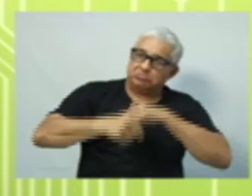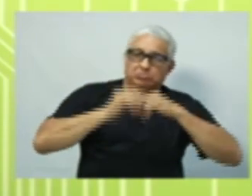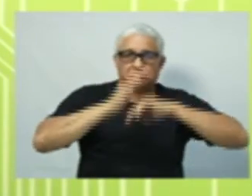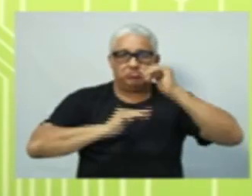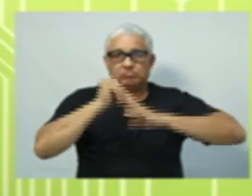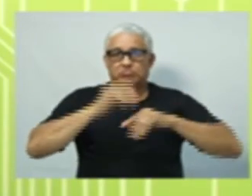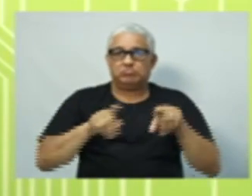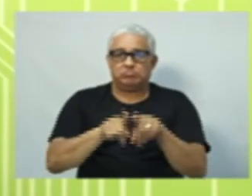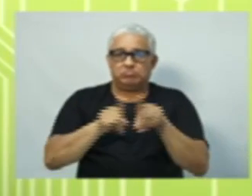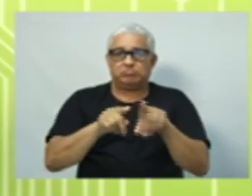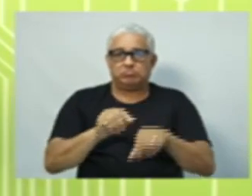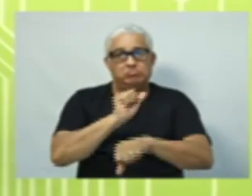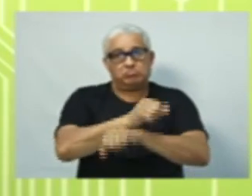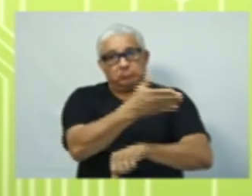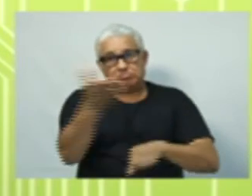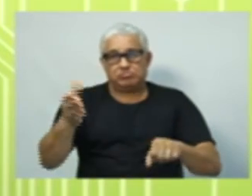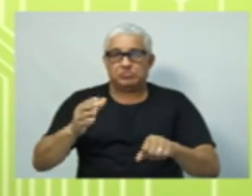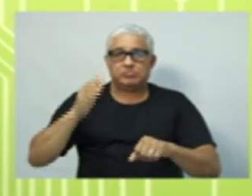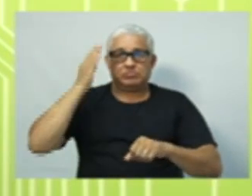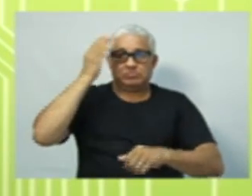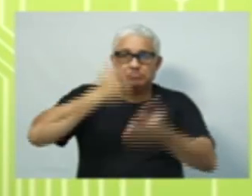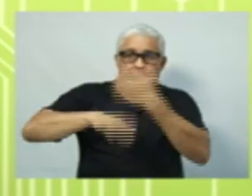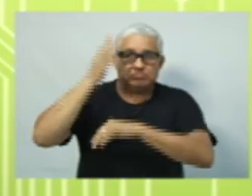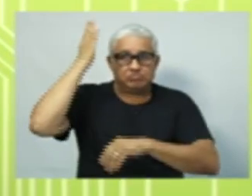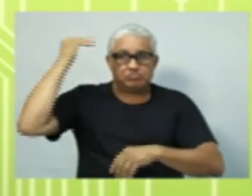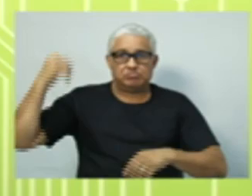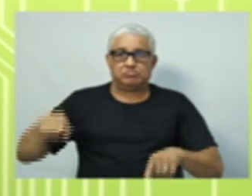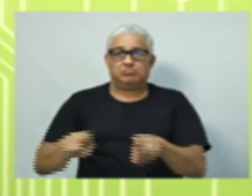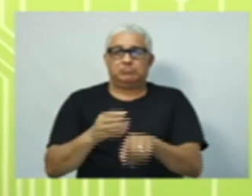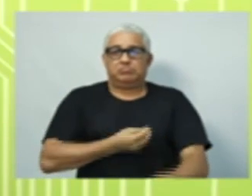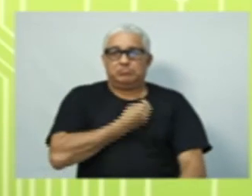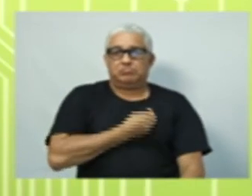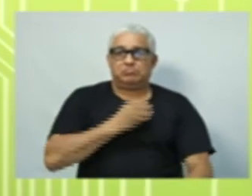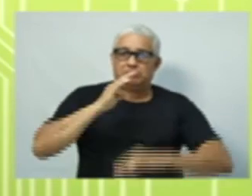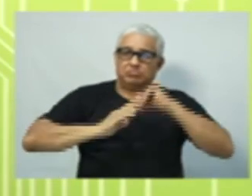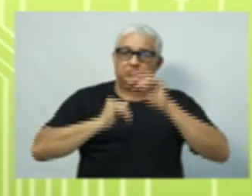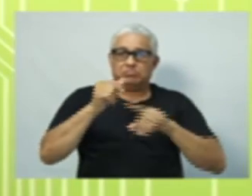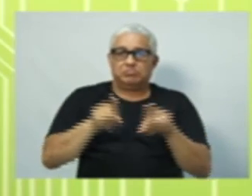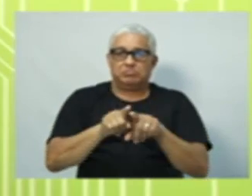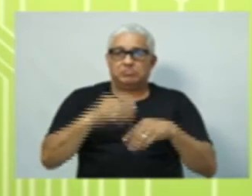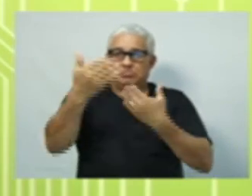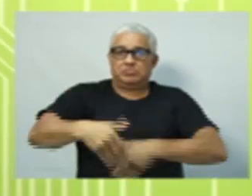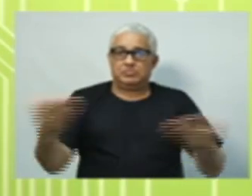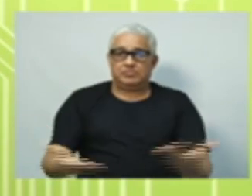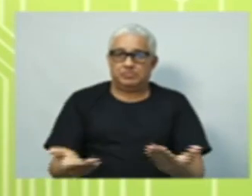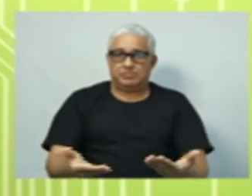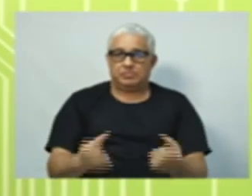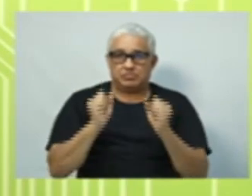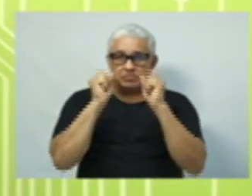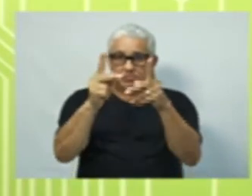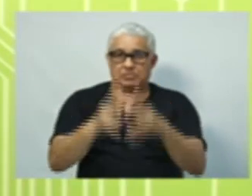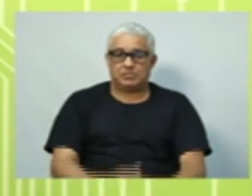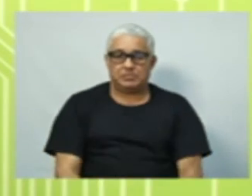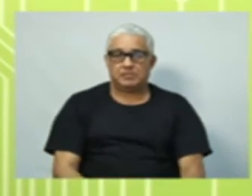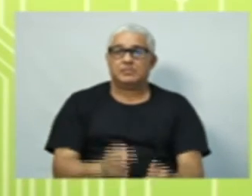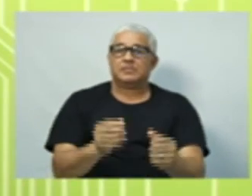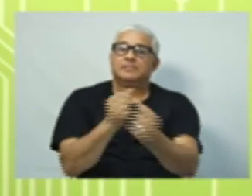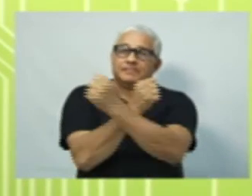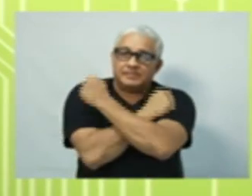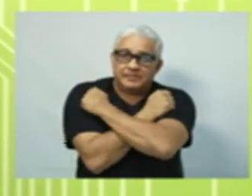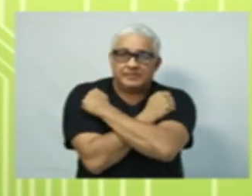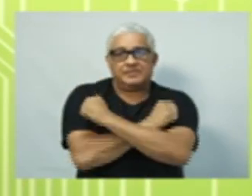espero que vocês tenham muito sucesso na vida profissional e também na prova de agora ok um grande abraço